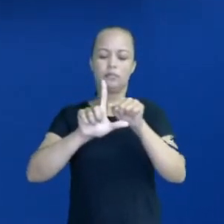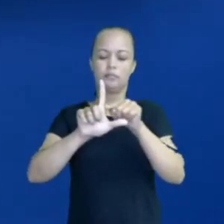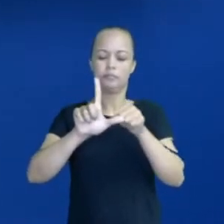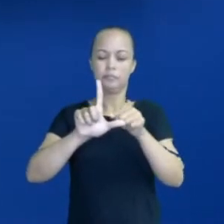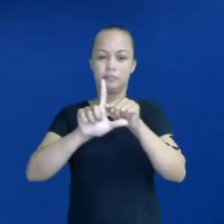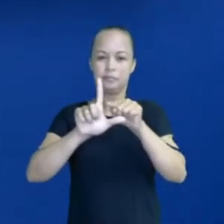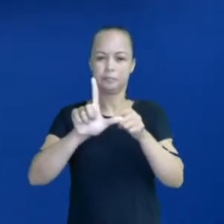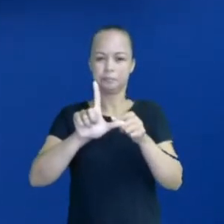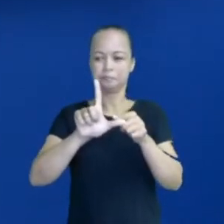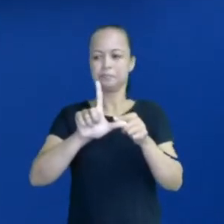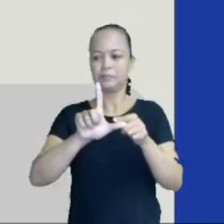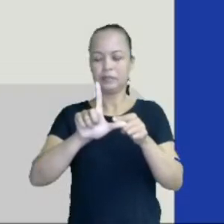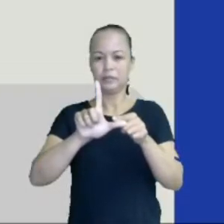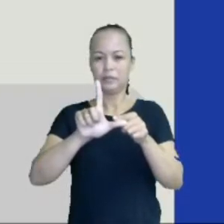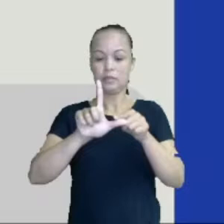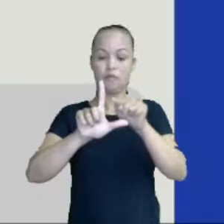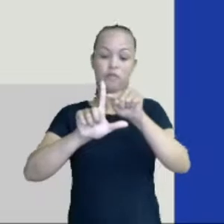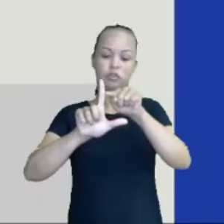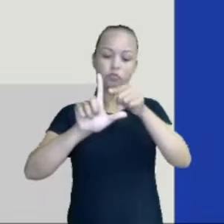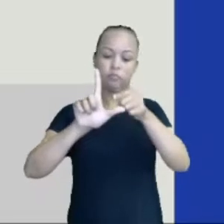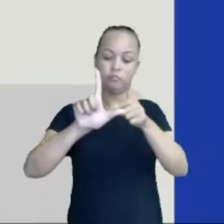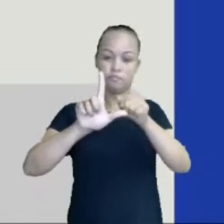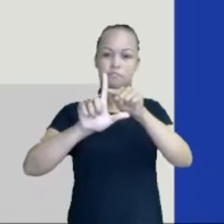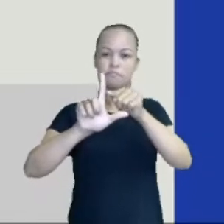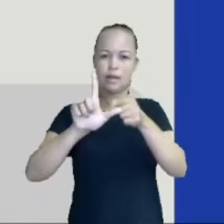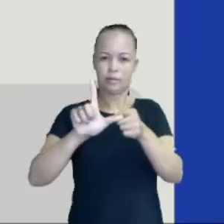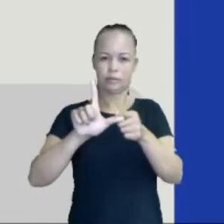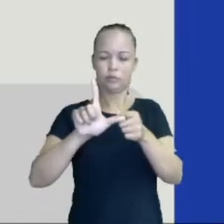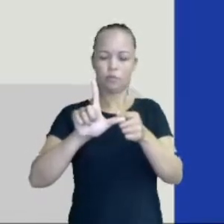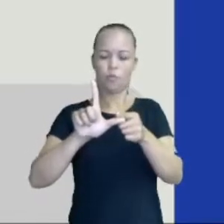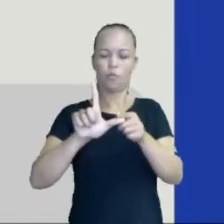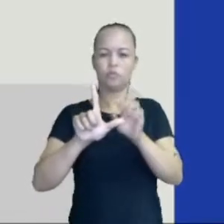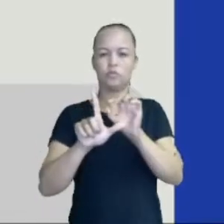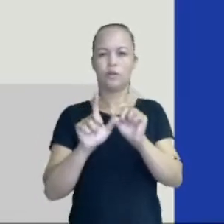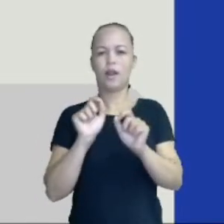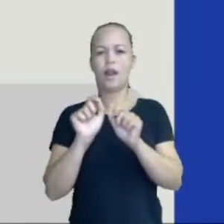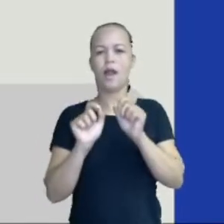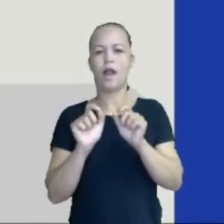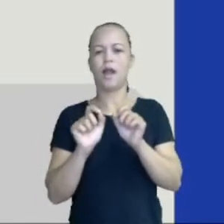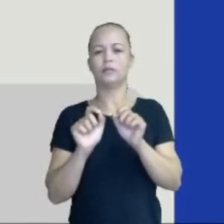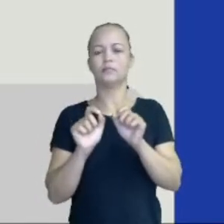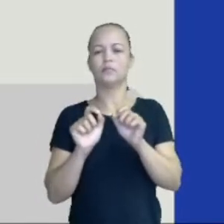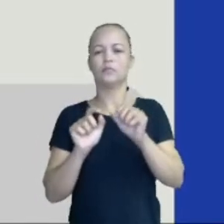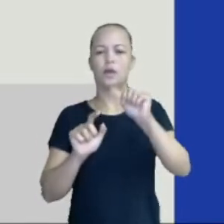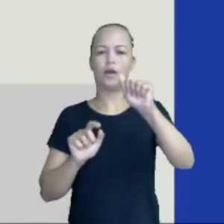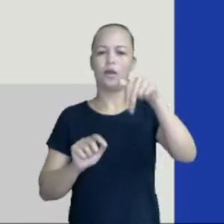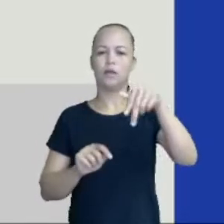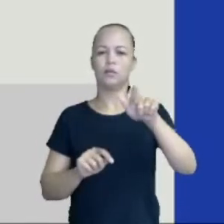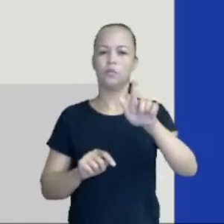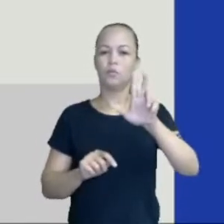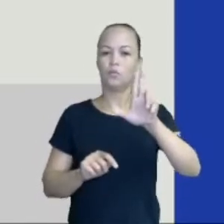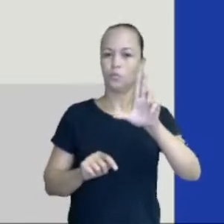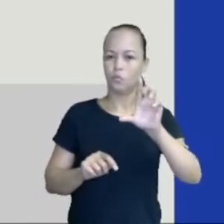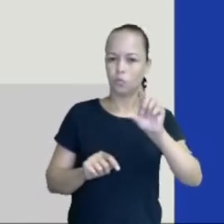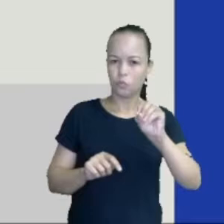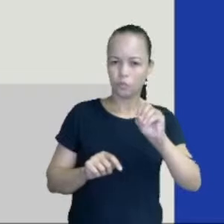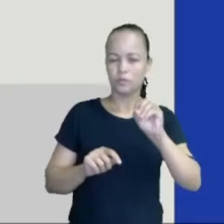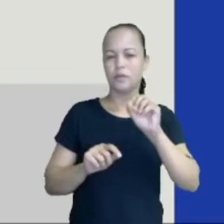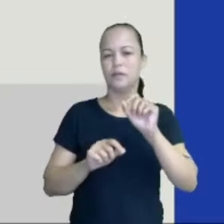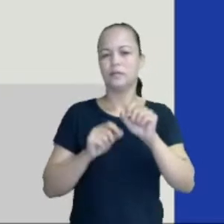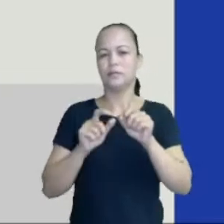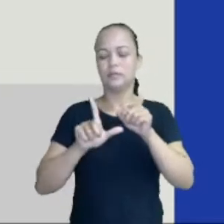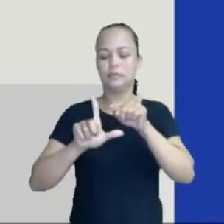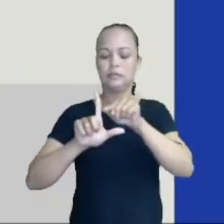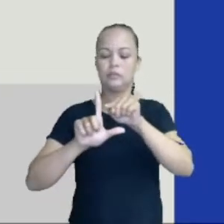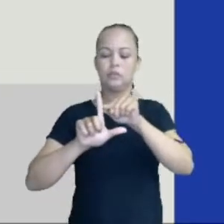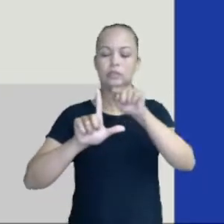tá? E aí, foca bem nela e preste atenção. Os lados do ângulo, a mesma coisa de lá, só que aqui eu chamo de semirreta que